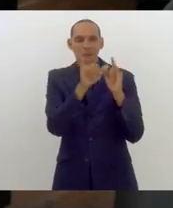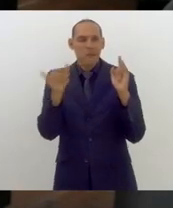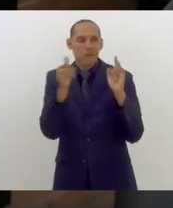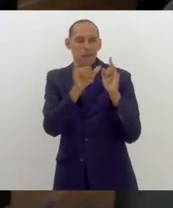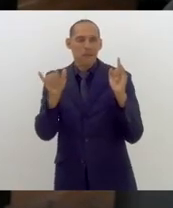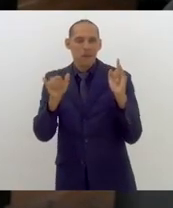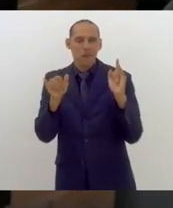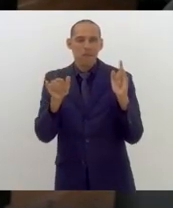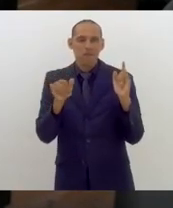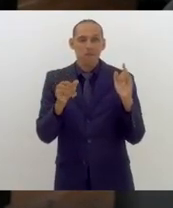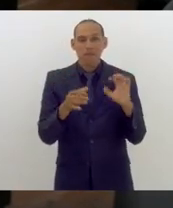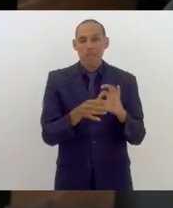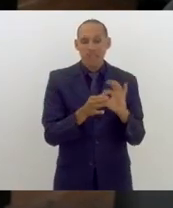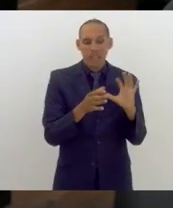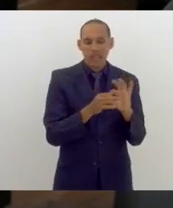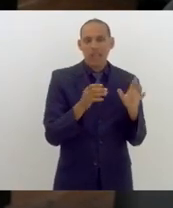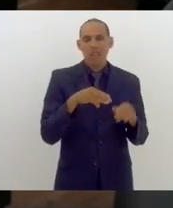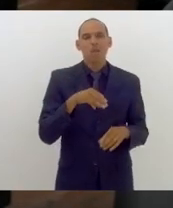o